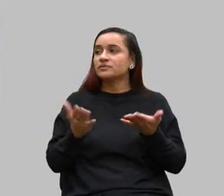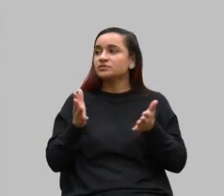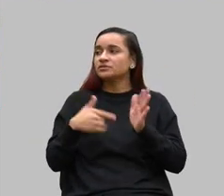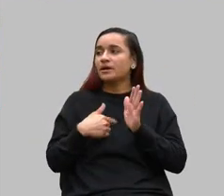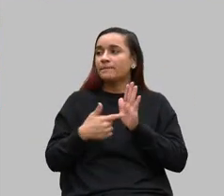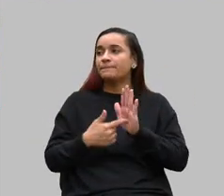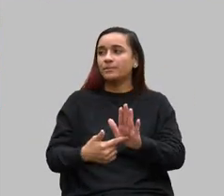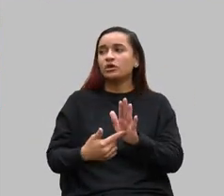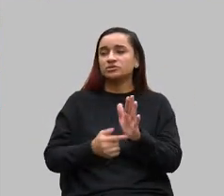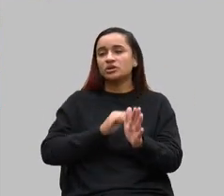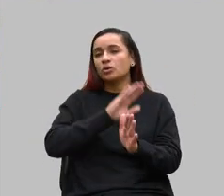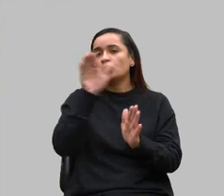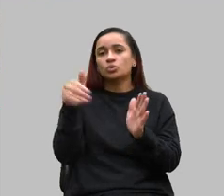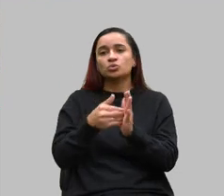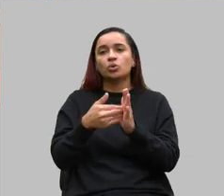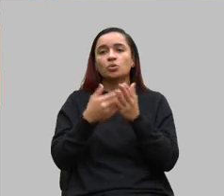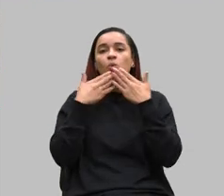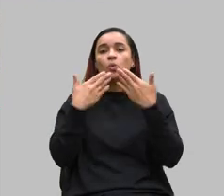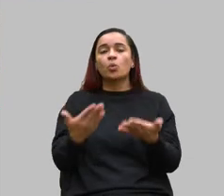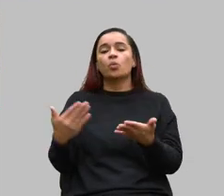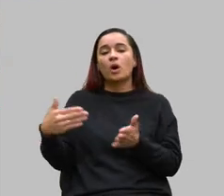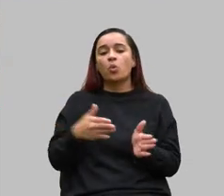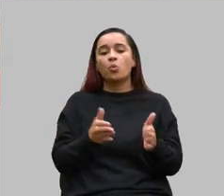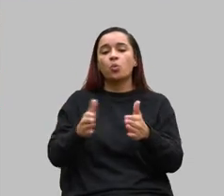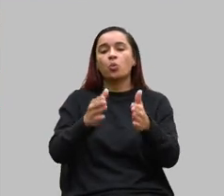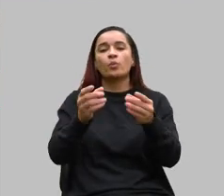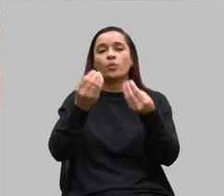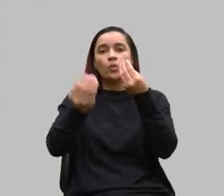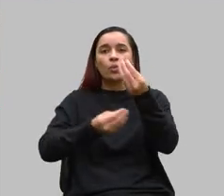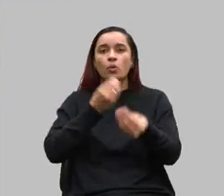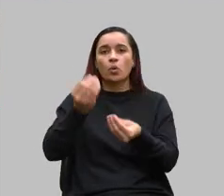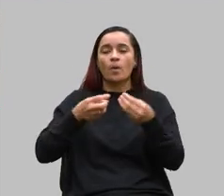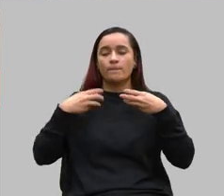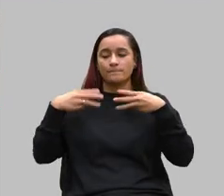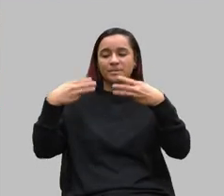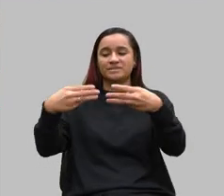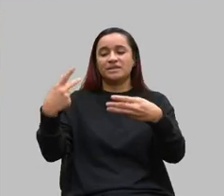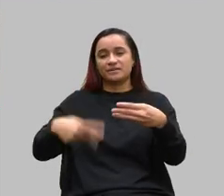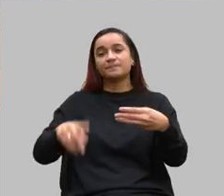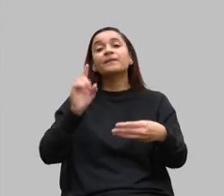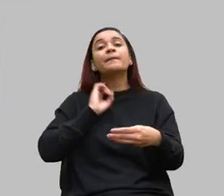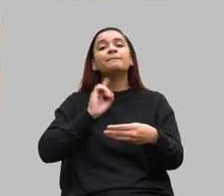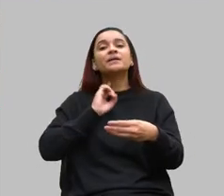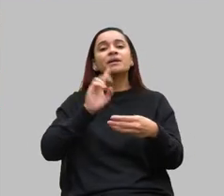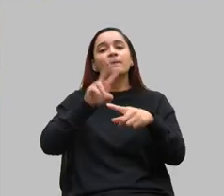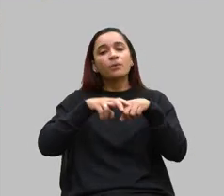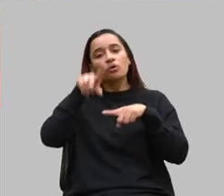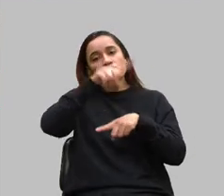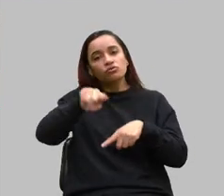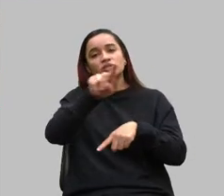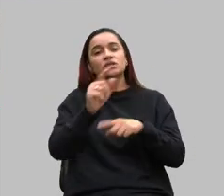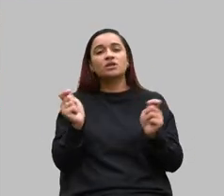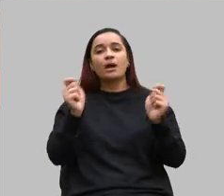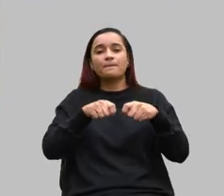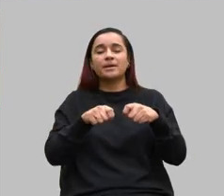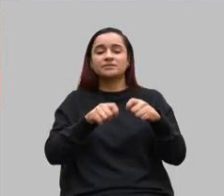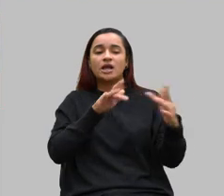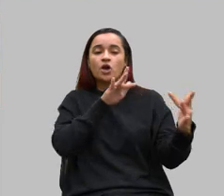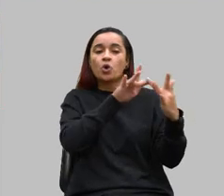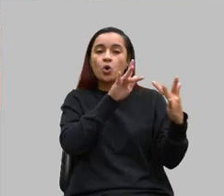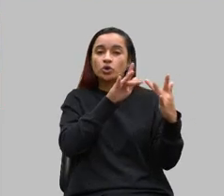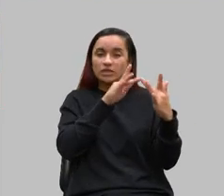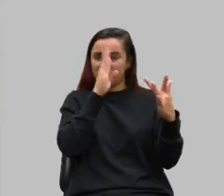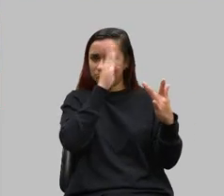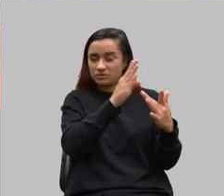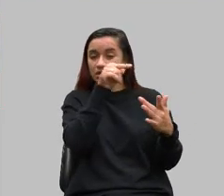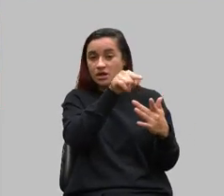o endereço ali do Ministério Público Federal aqui em Minas para que vocês possam eh para entrar em contato com a Dra Isabela que